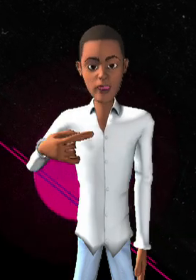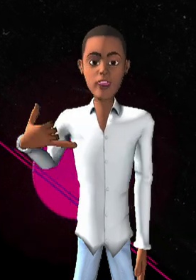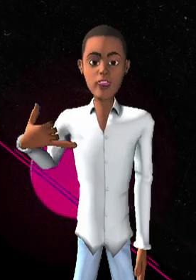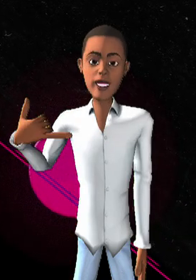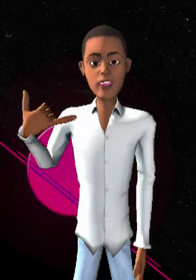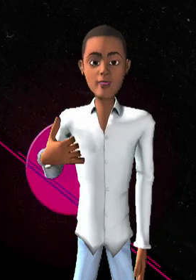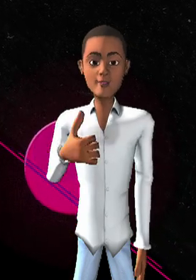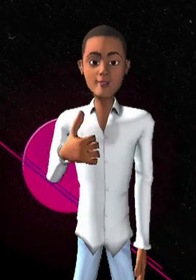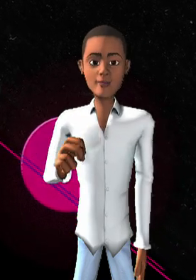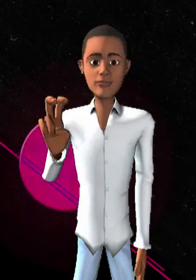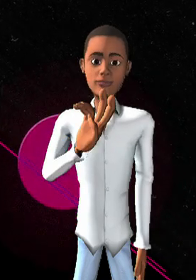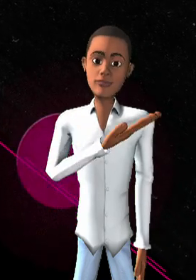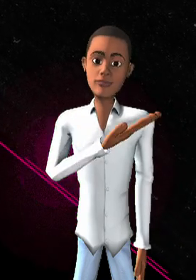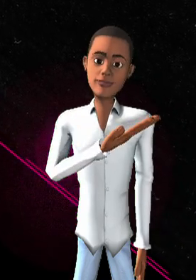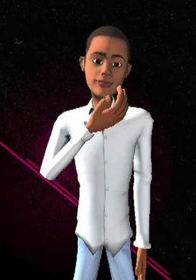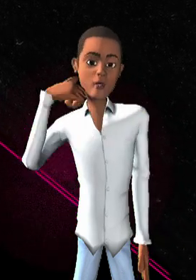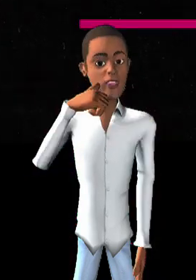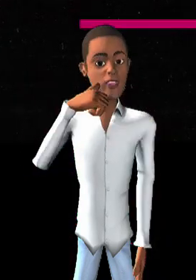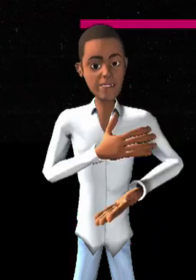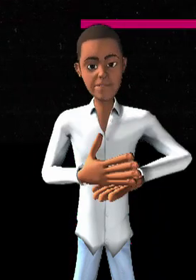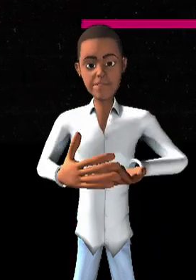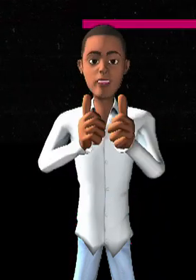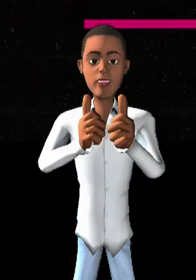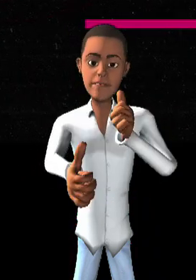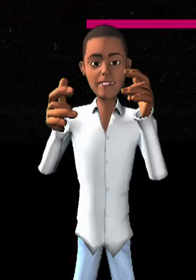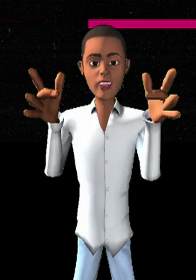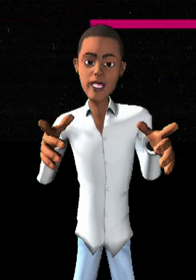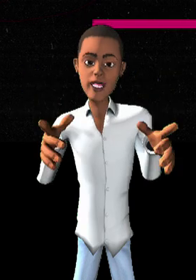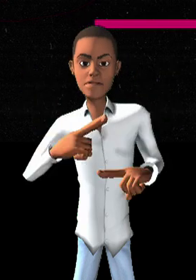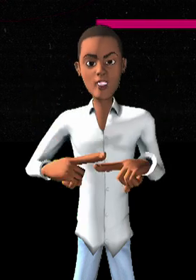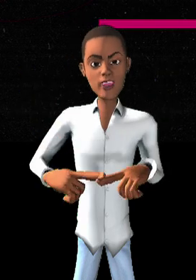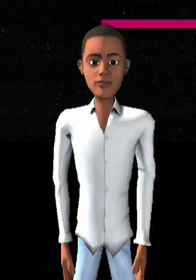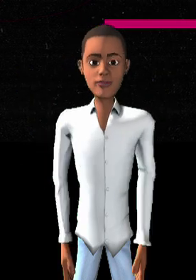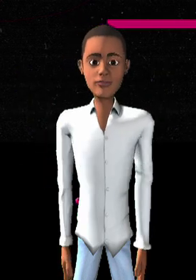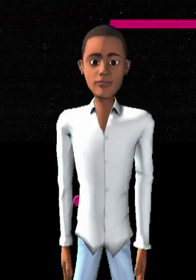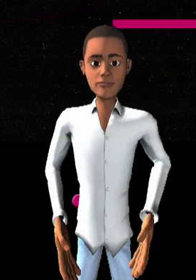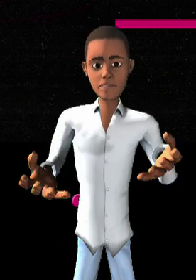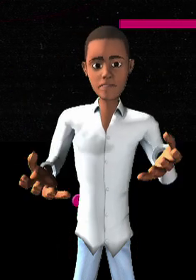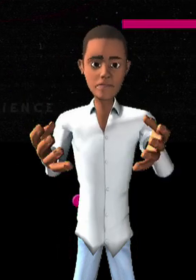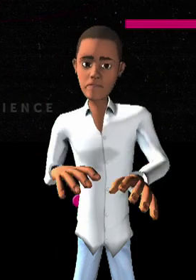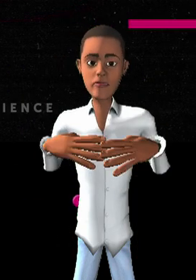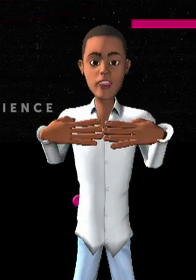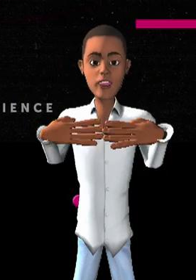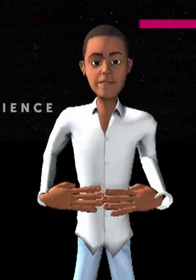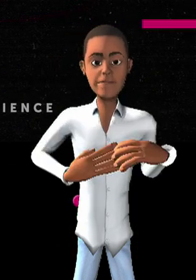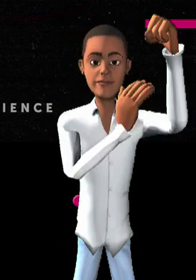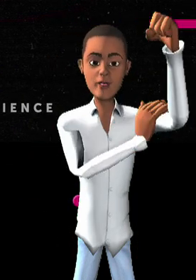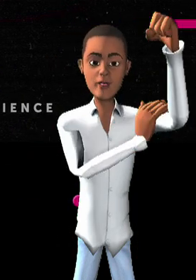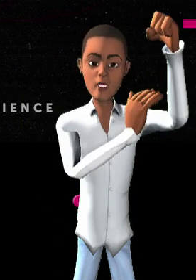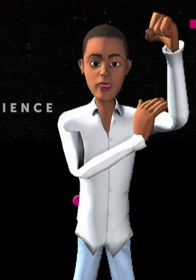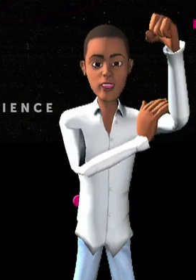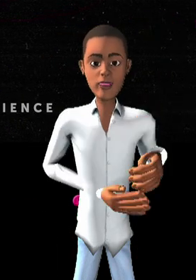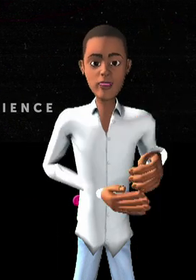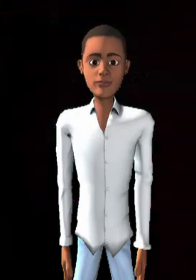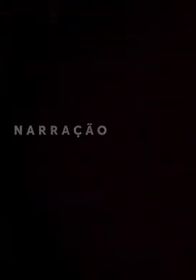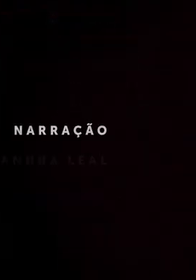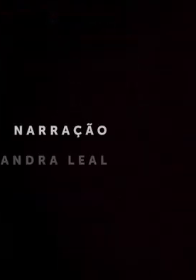Com 15 anos, minhas amigas começaram a sair dos times esportivos porque não queriam parecer musculosas.